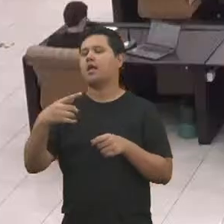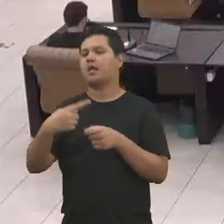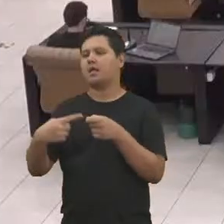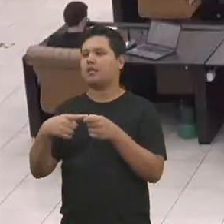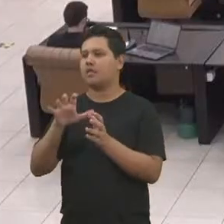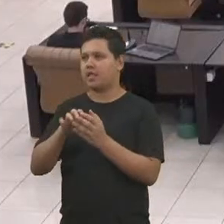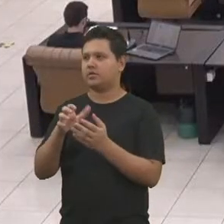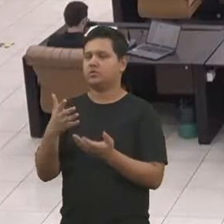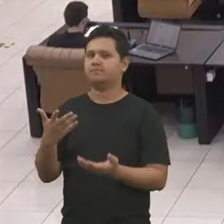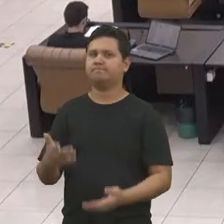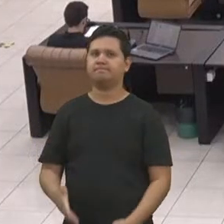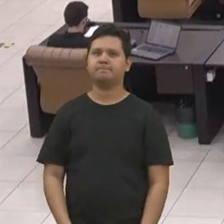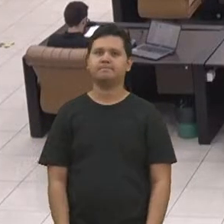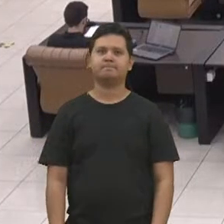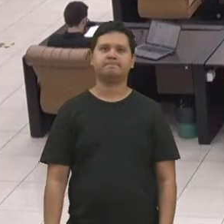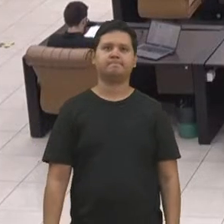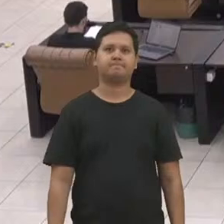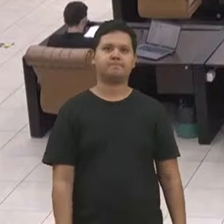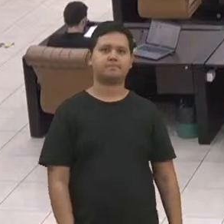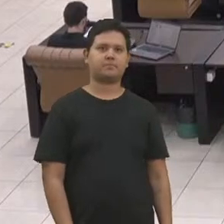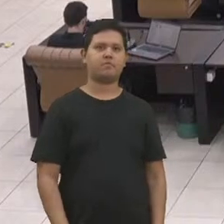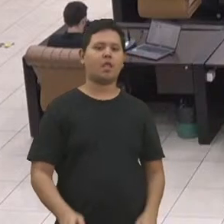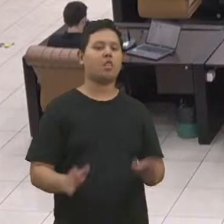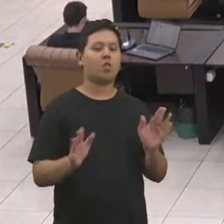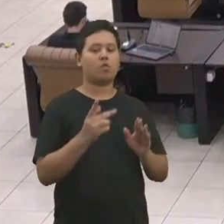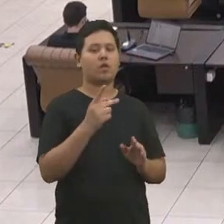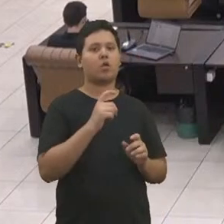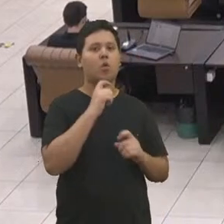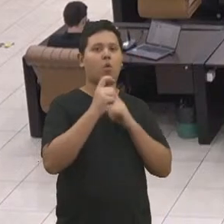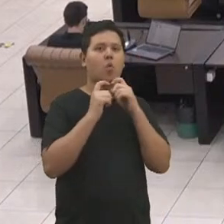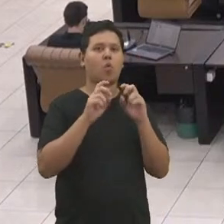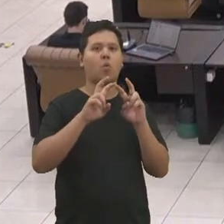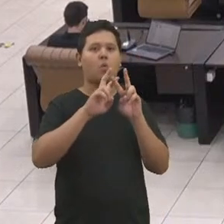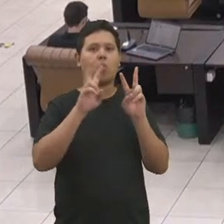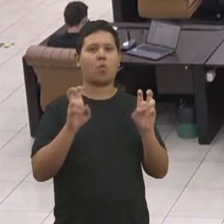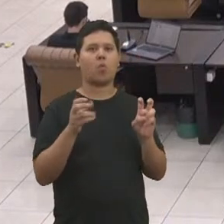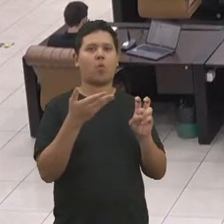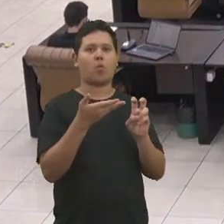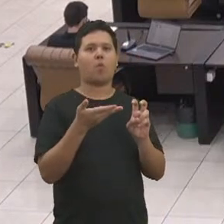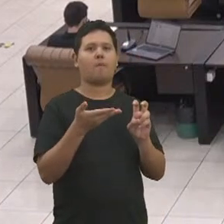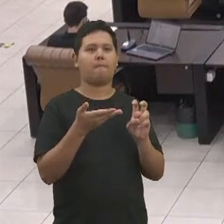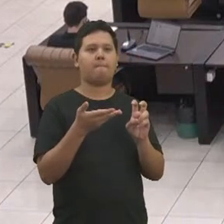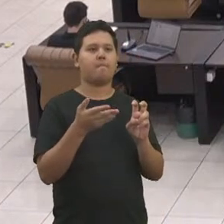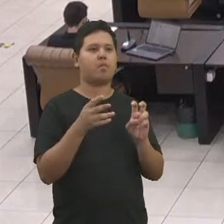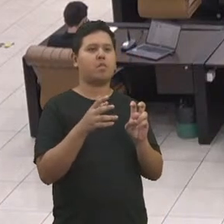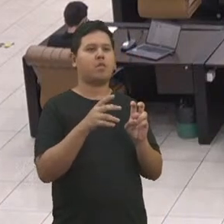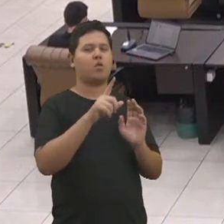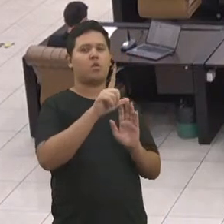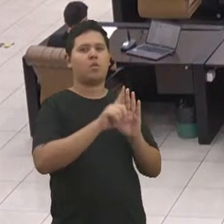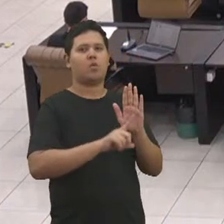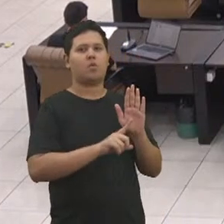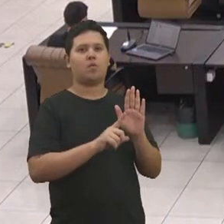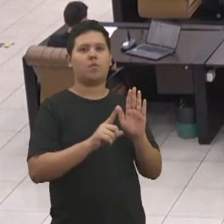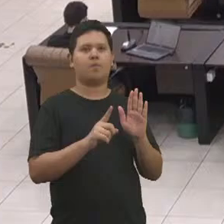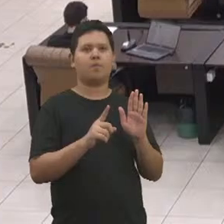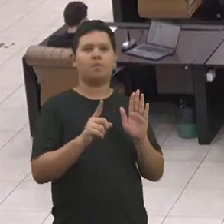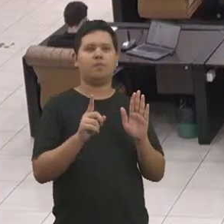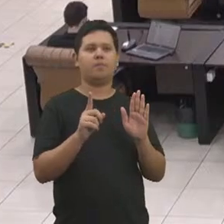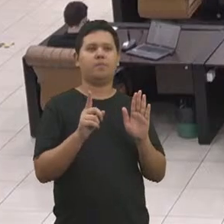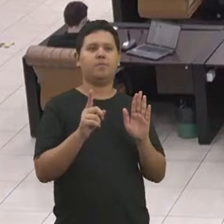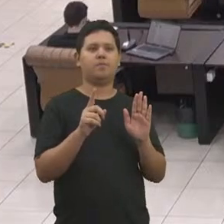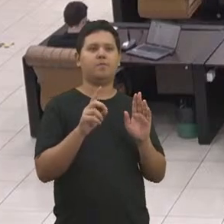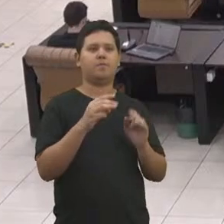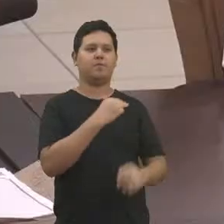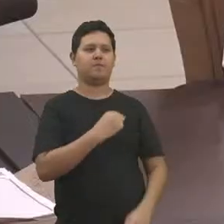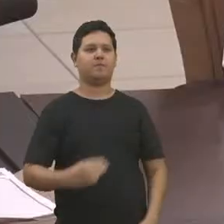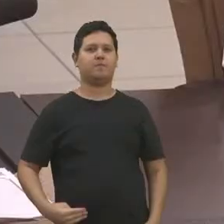Guilherme, não sei se é a sua opinião também, mas eu sou um crítico ao formato das diretrizes que nós temos através do